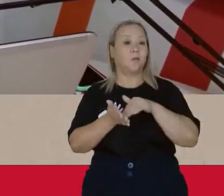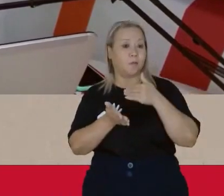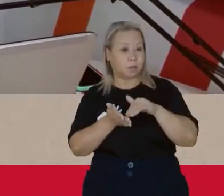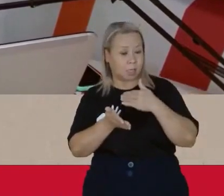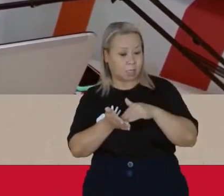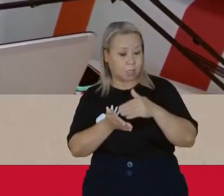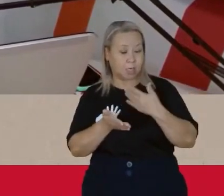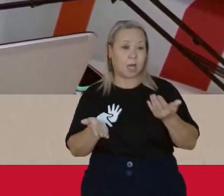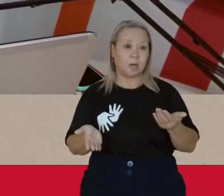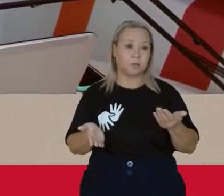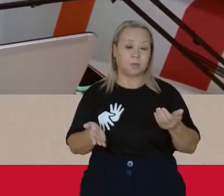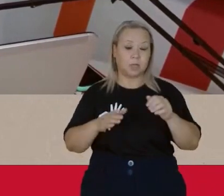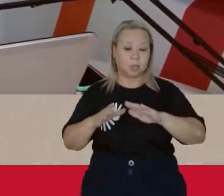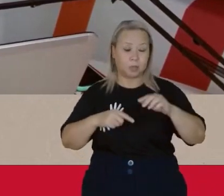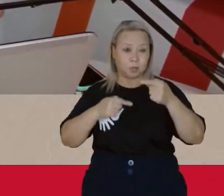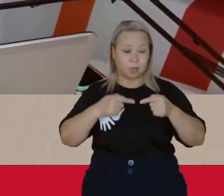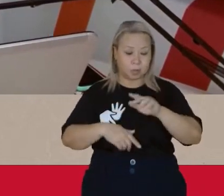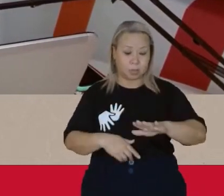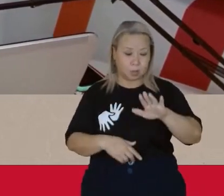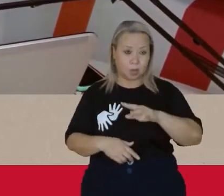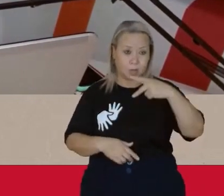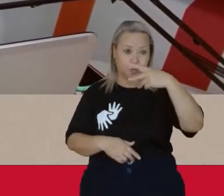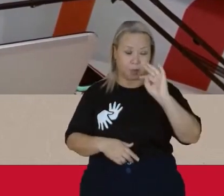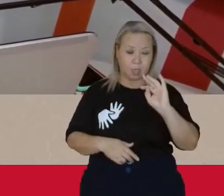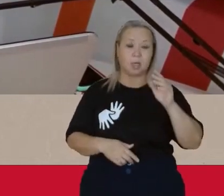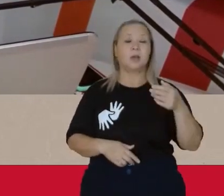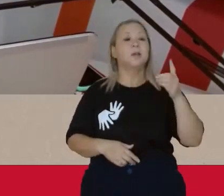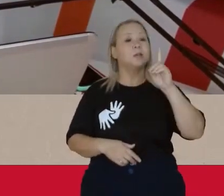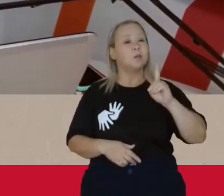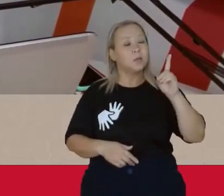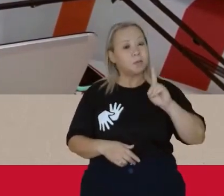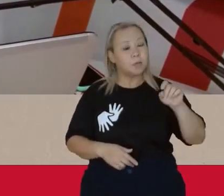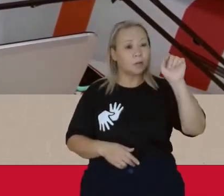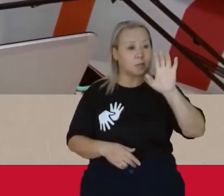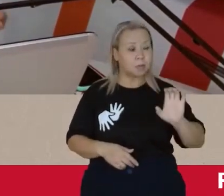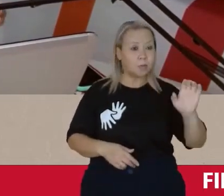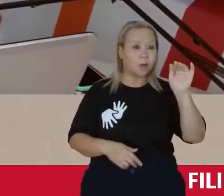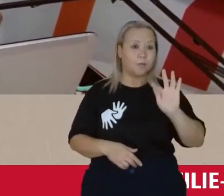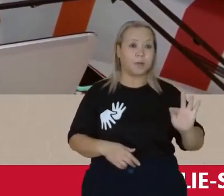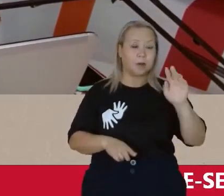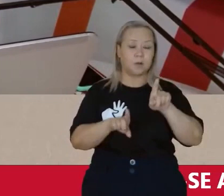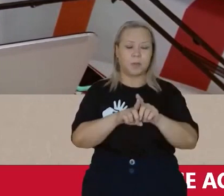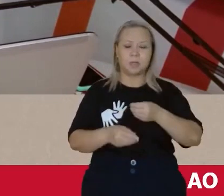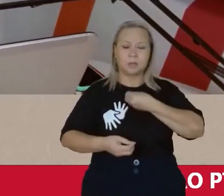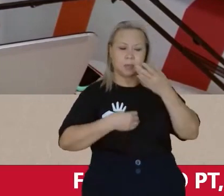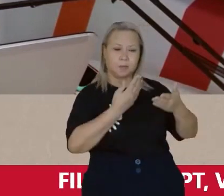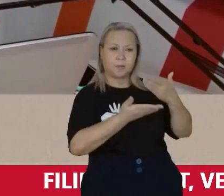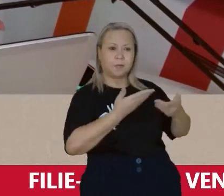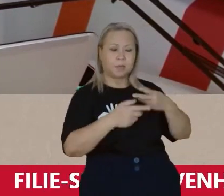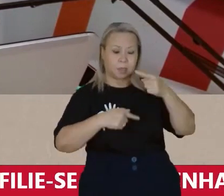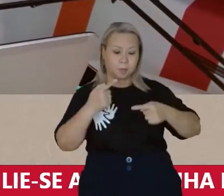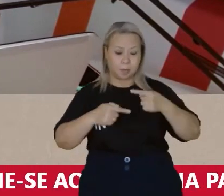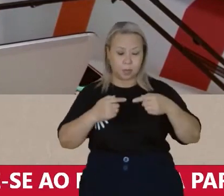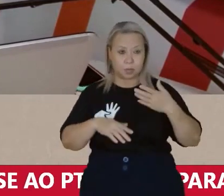Políticas Setoriais do PT, né? Deputado estadual, deputado federal. Essa experiência, essa vivência, né, dentro da política,